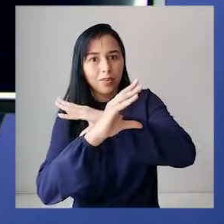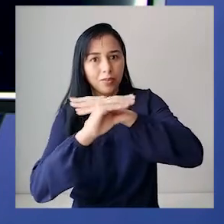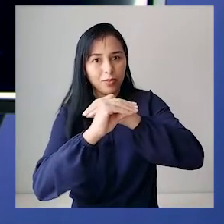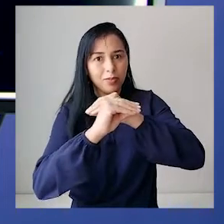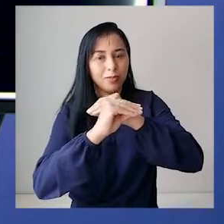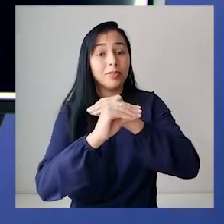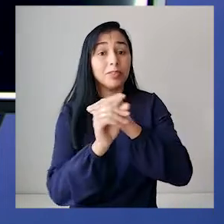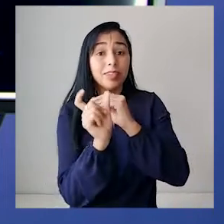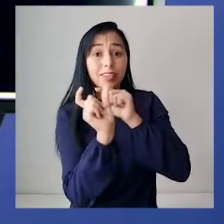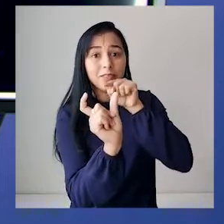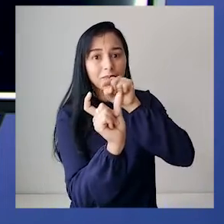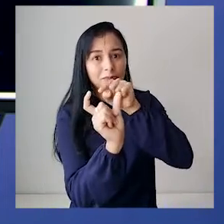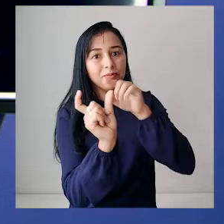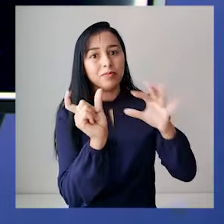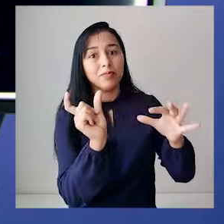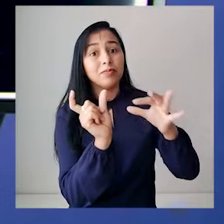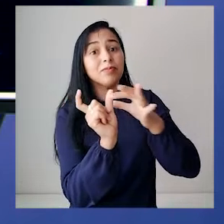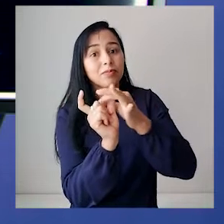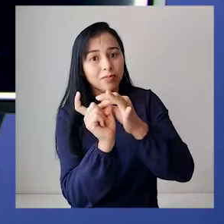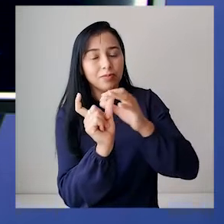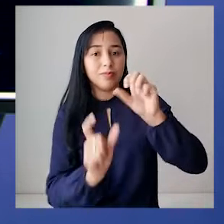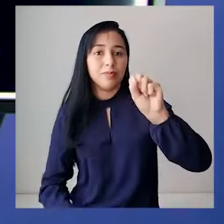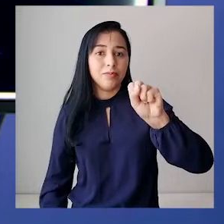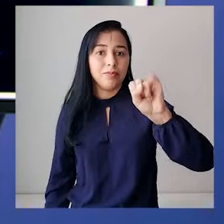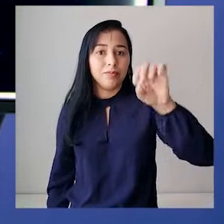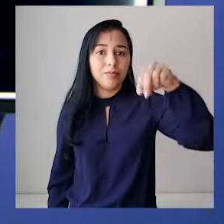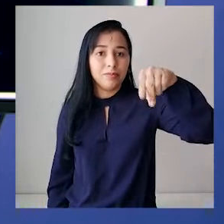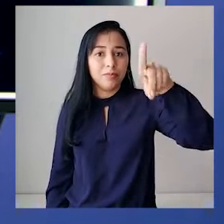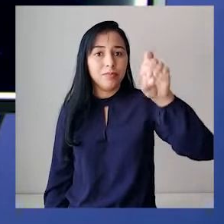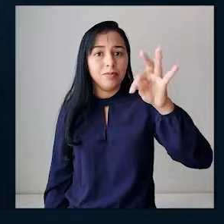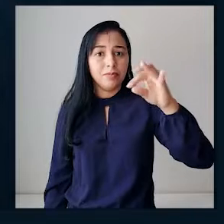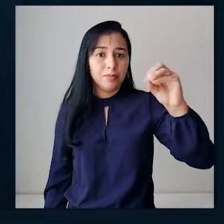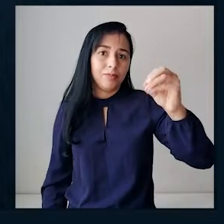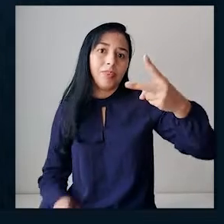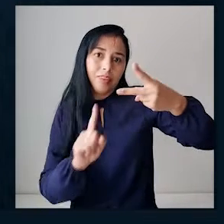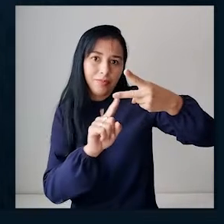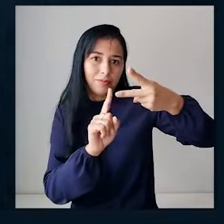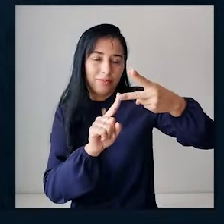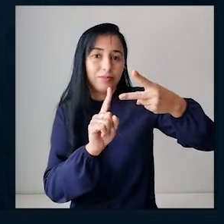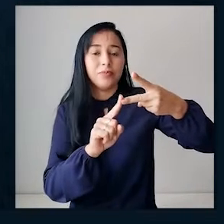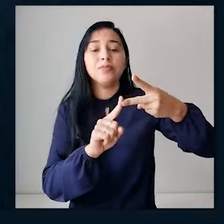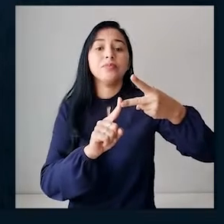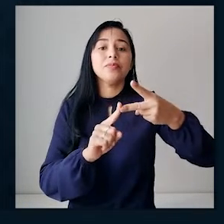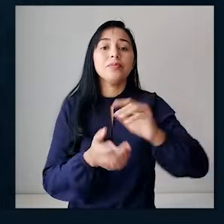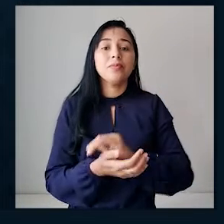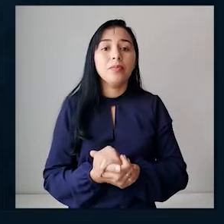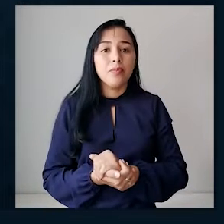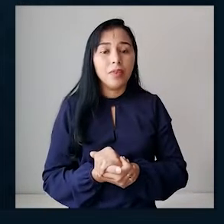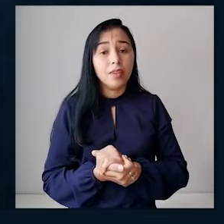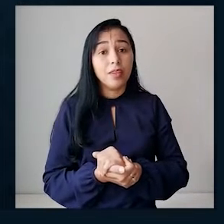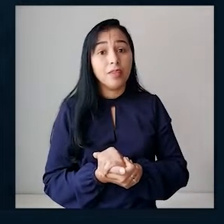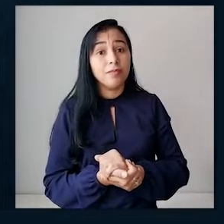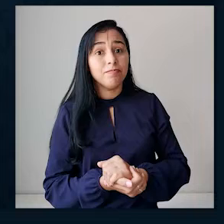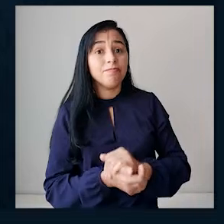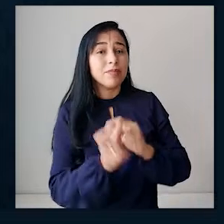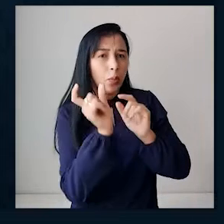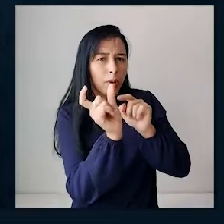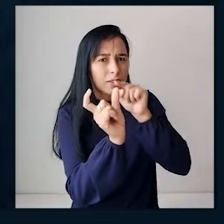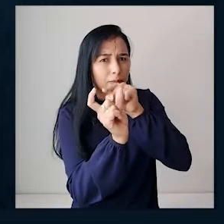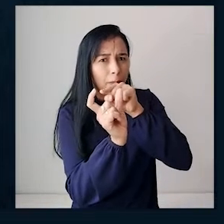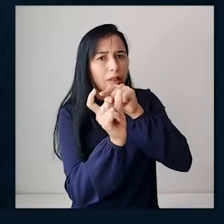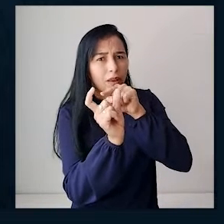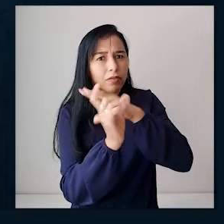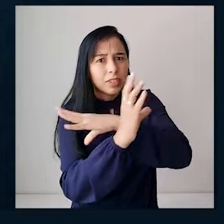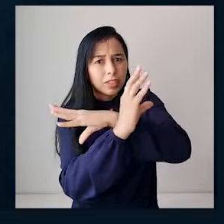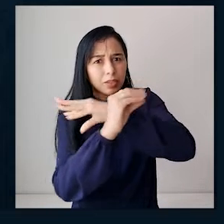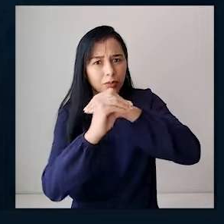síndeto, que é justamente os conectivos. E esses conectivos que ligam essas orações são chamados